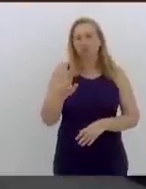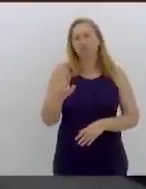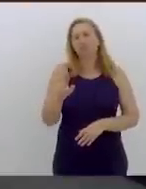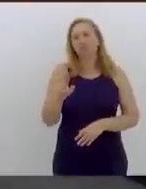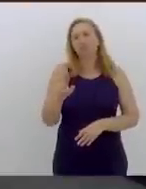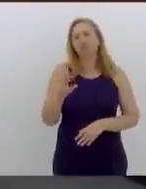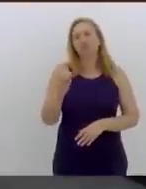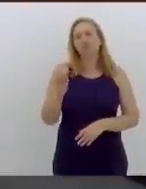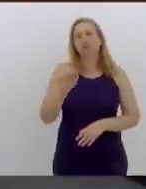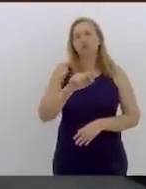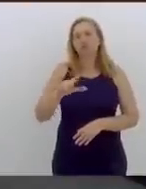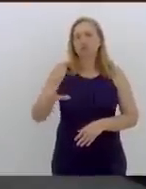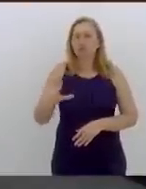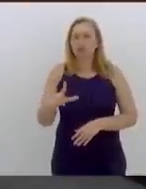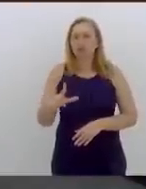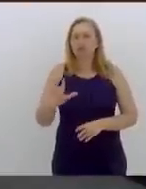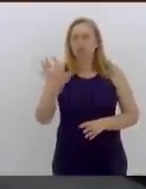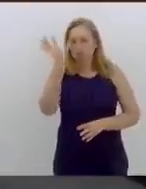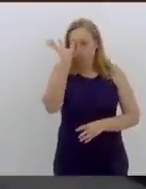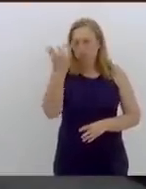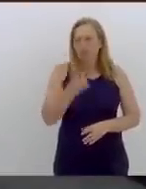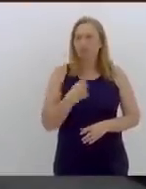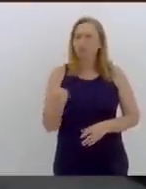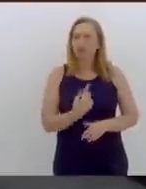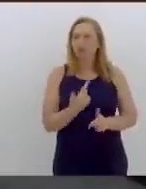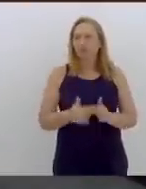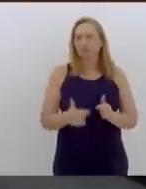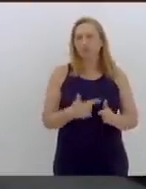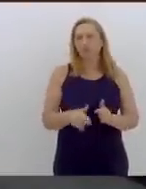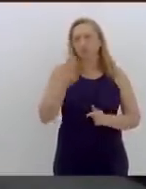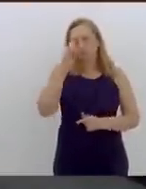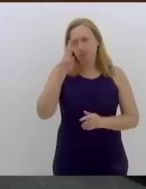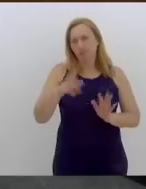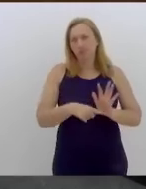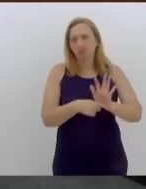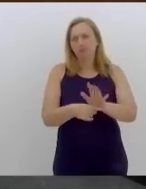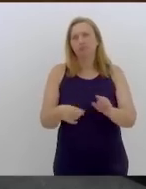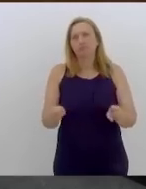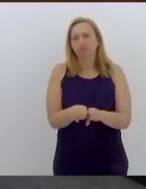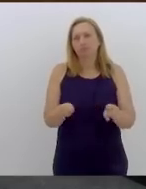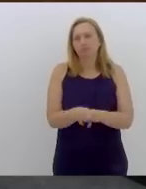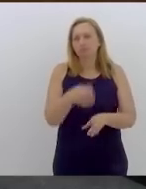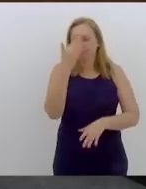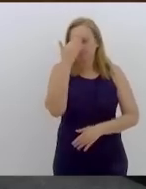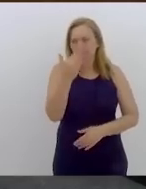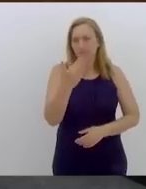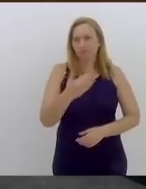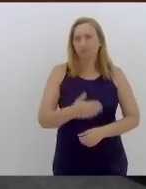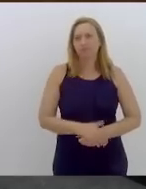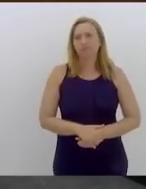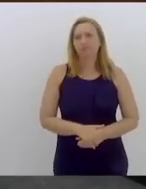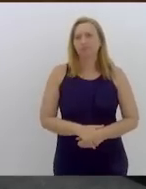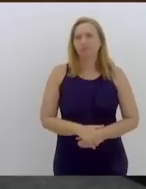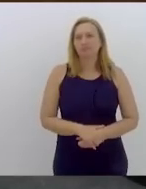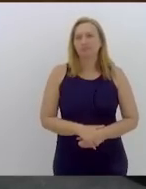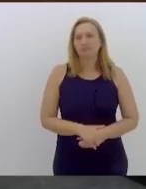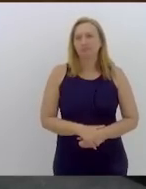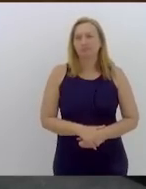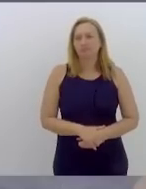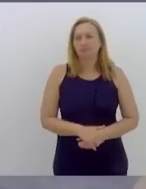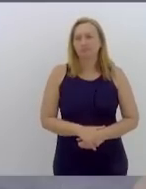do eg Resolveu a nossa situação e o senhor vem ajudar eles também muito obrigado tá meninos